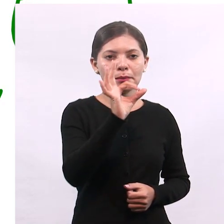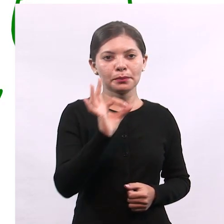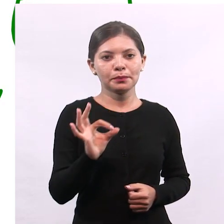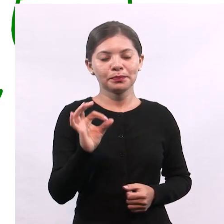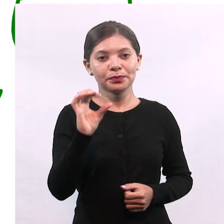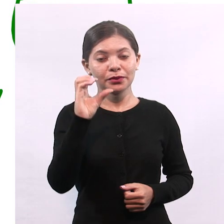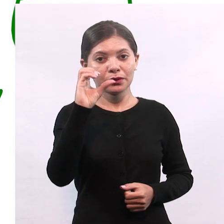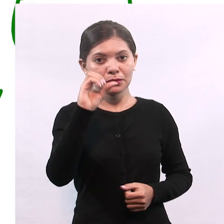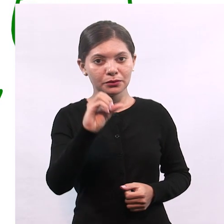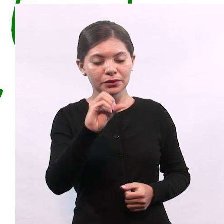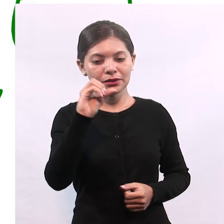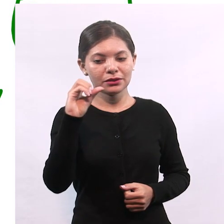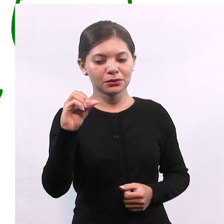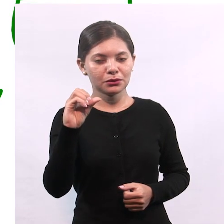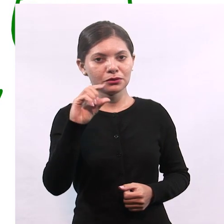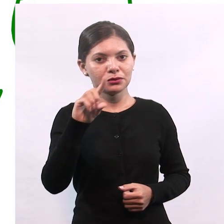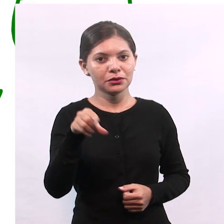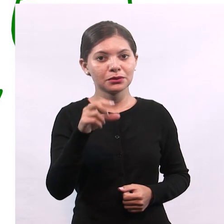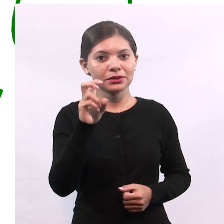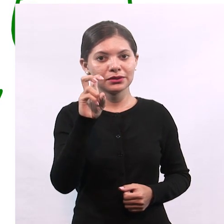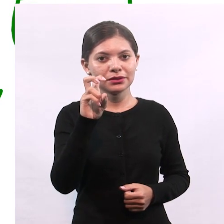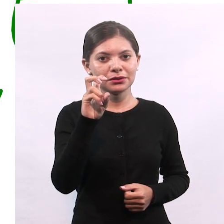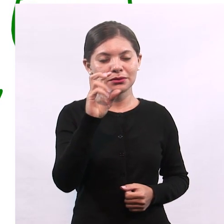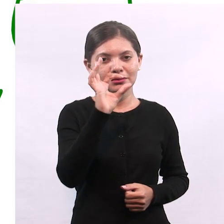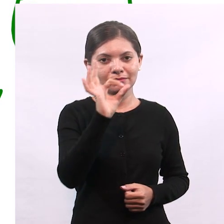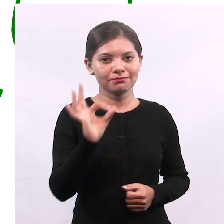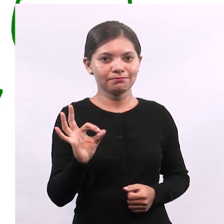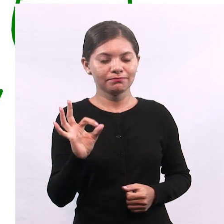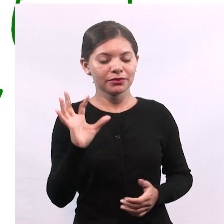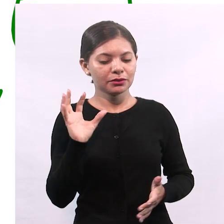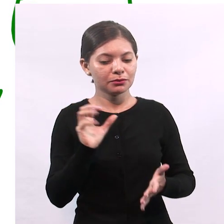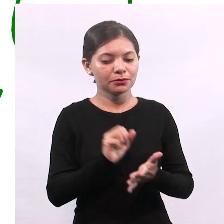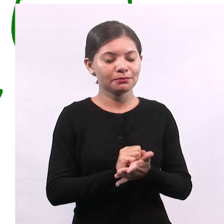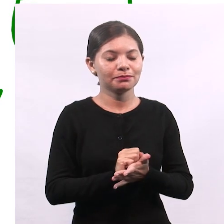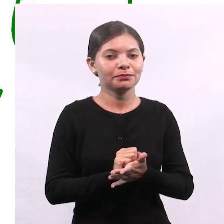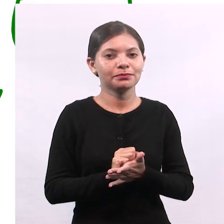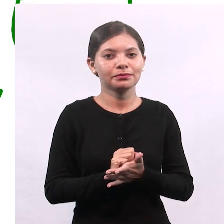99,5% de aprovação eu posso ter valores decimais